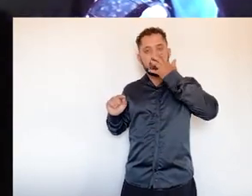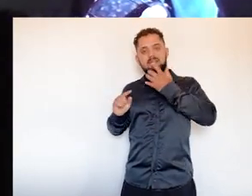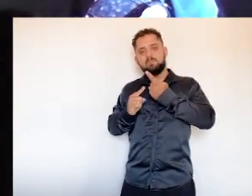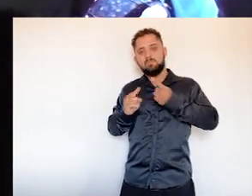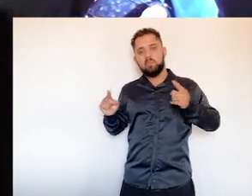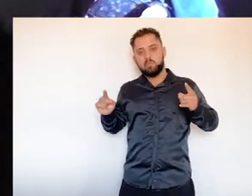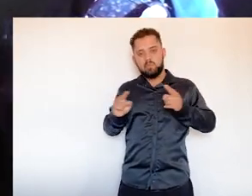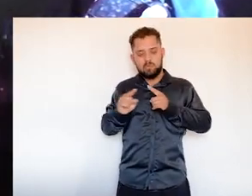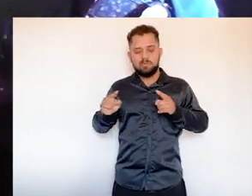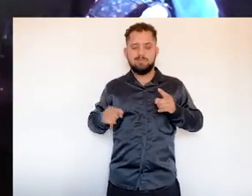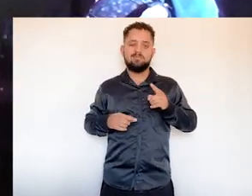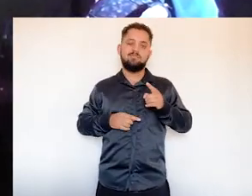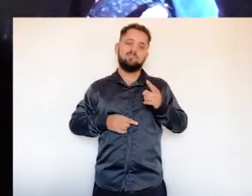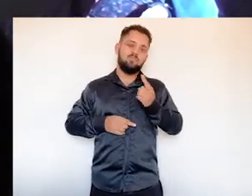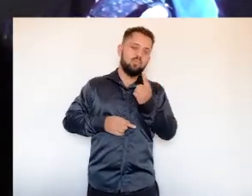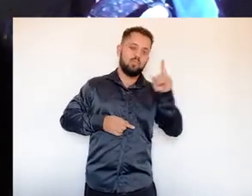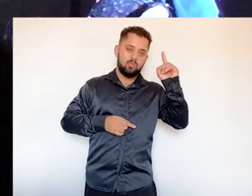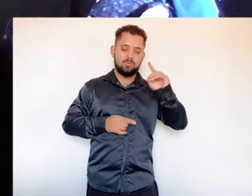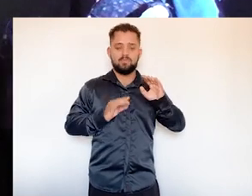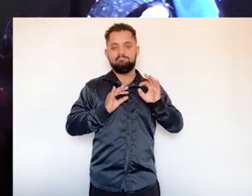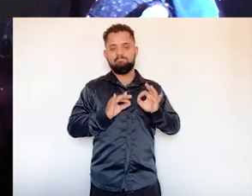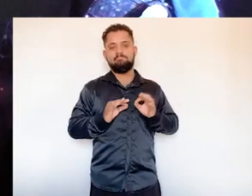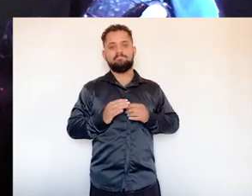é, meu amor, minha Cris Luz?